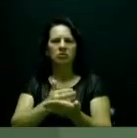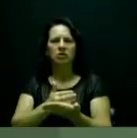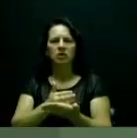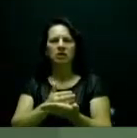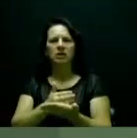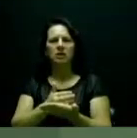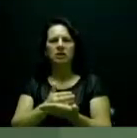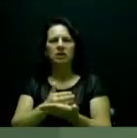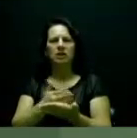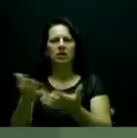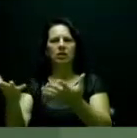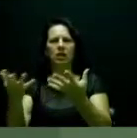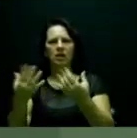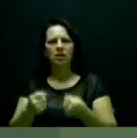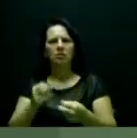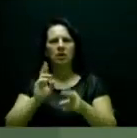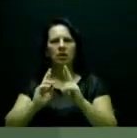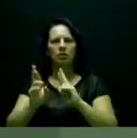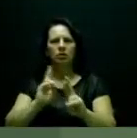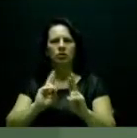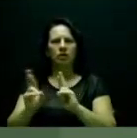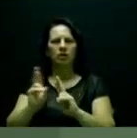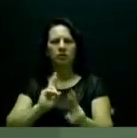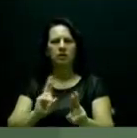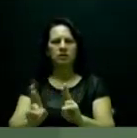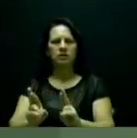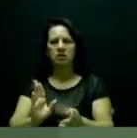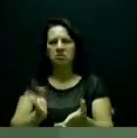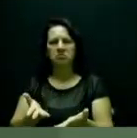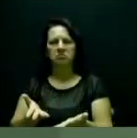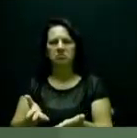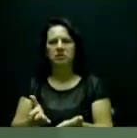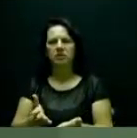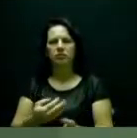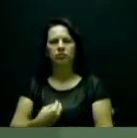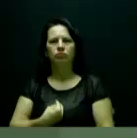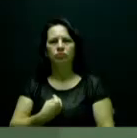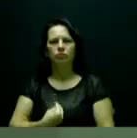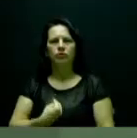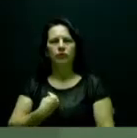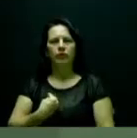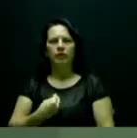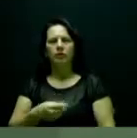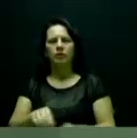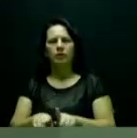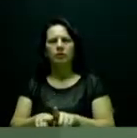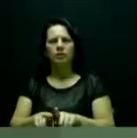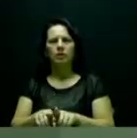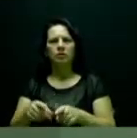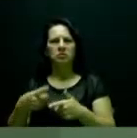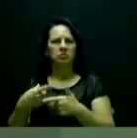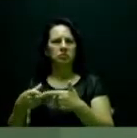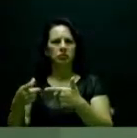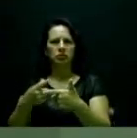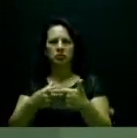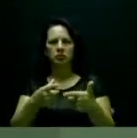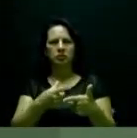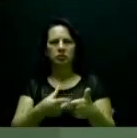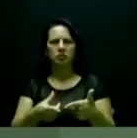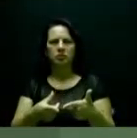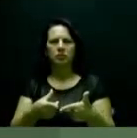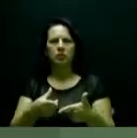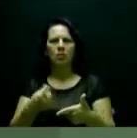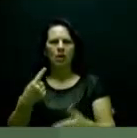que a gente tem recebido de denúncia, por tudo que a gente tem vivenciado. A problemática, como eu disse aqui,